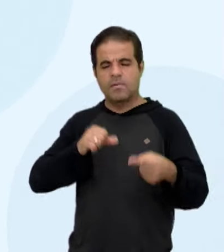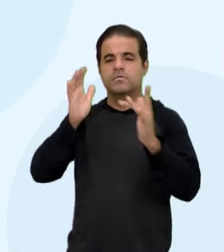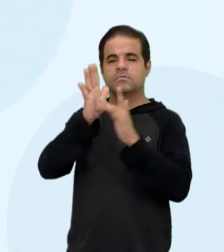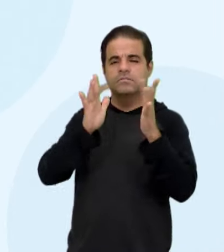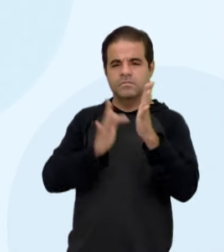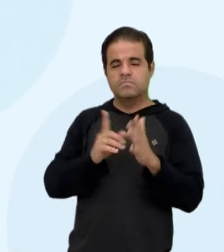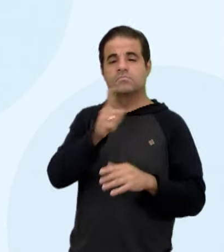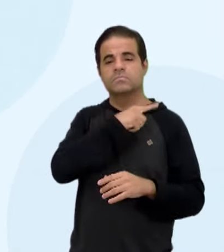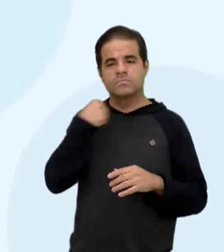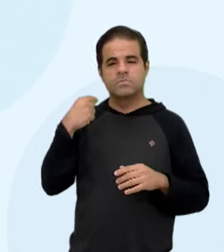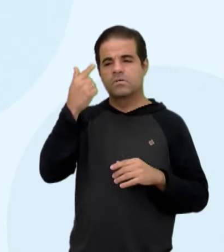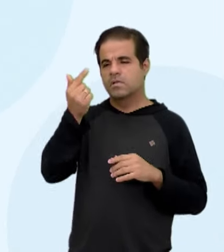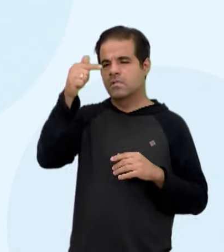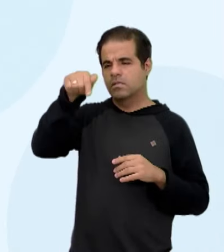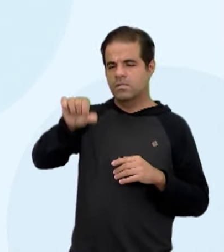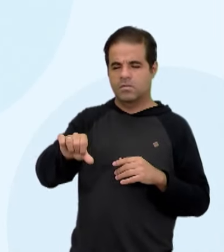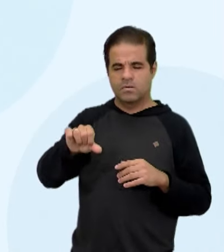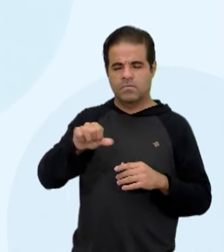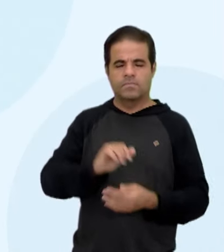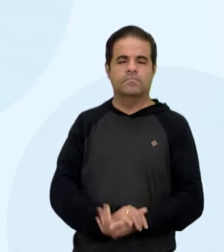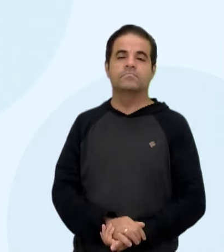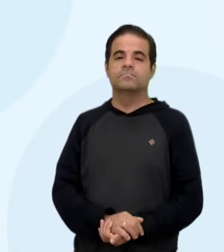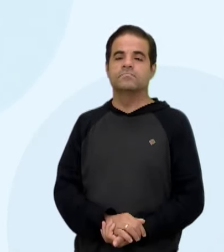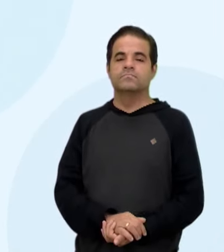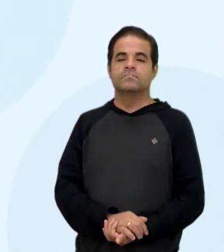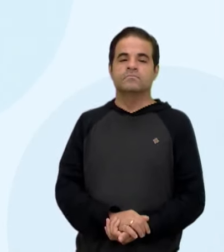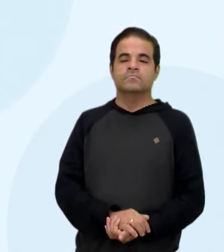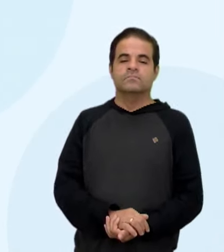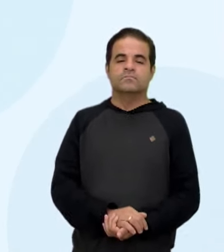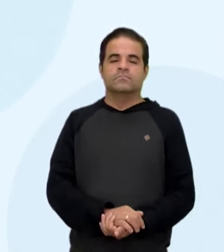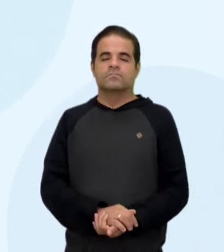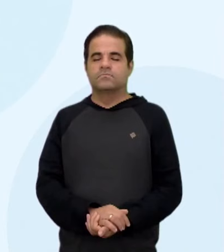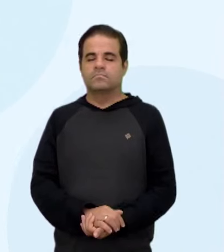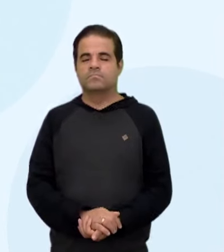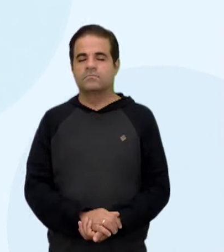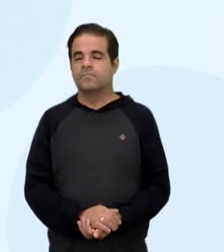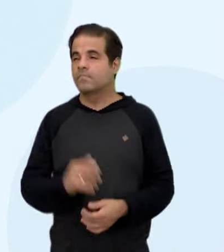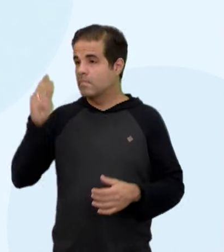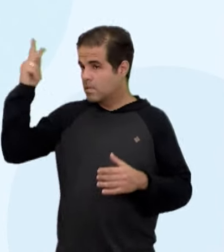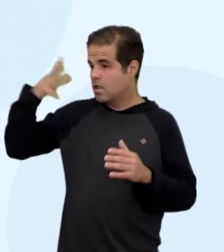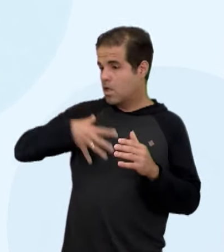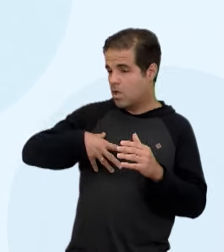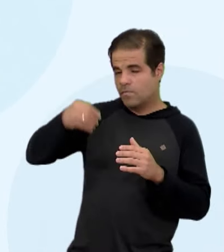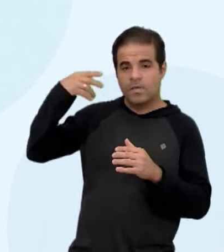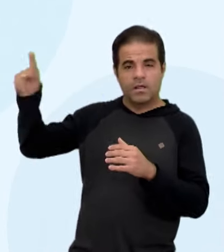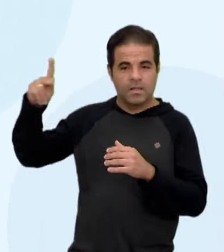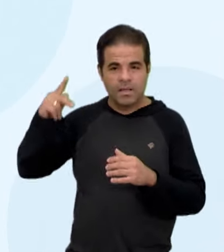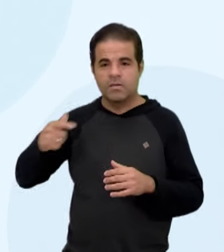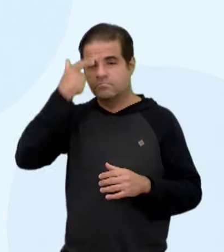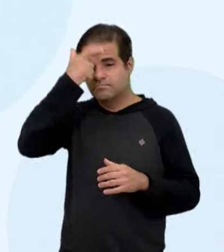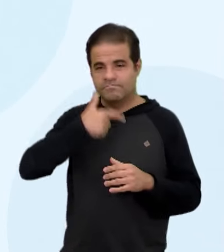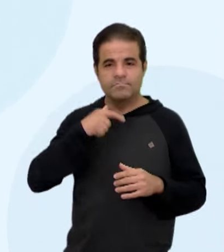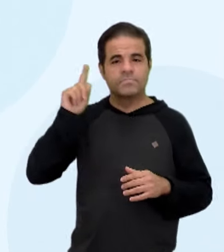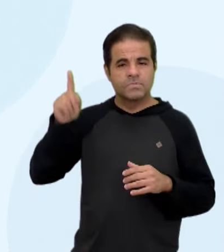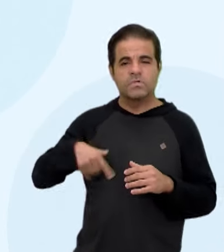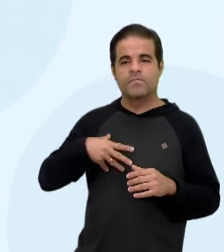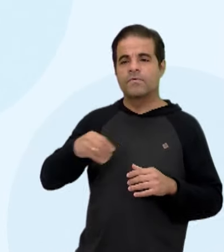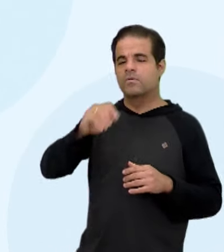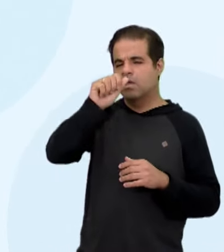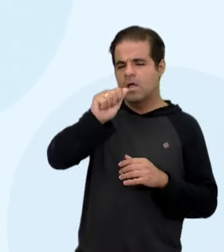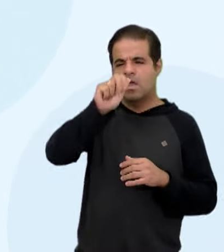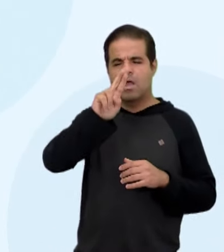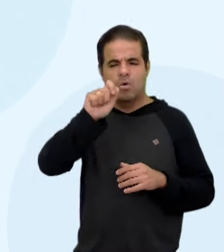ano 79. E aqui nós temos o filho dele, o busto do filho dele, que é o